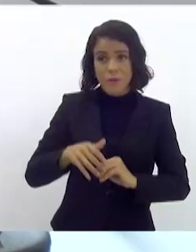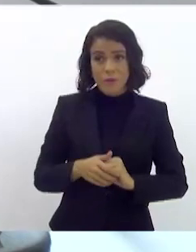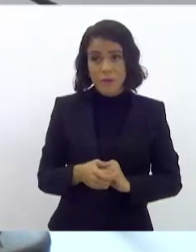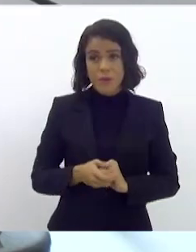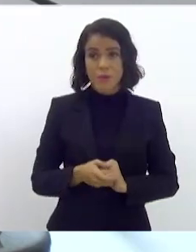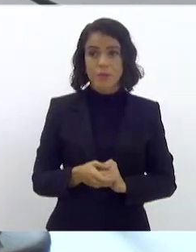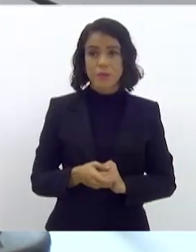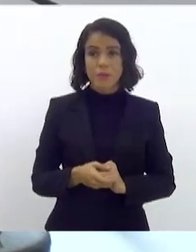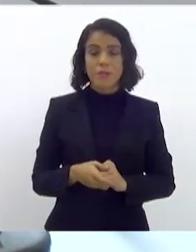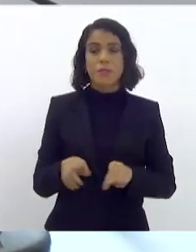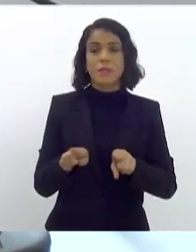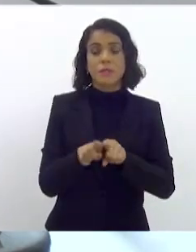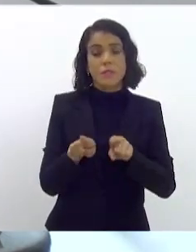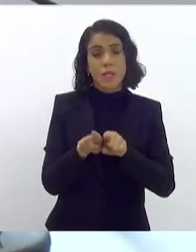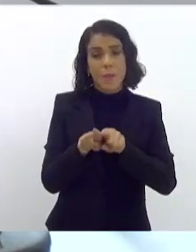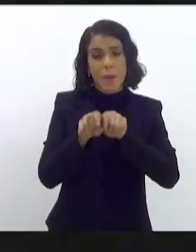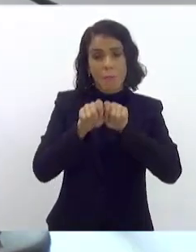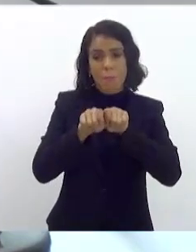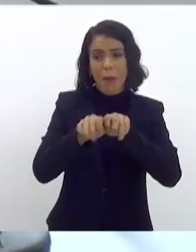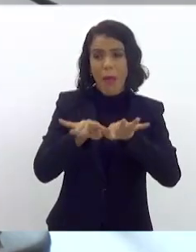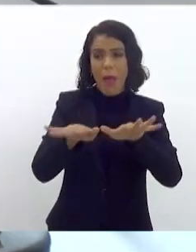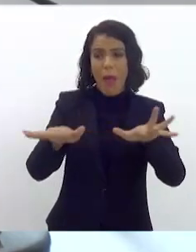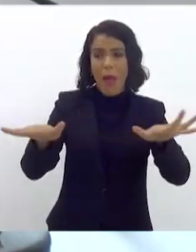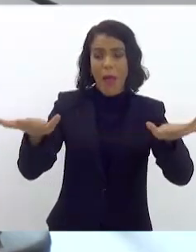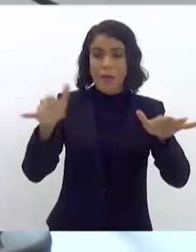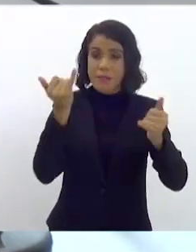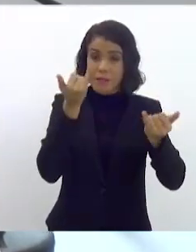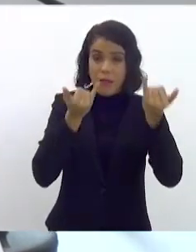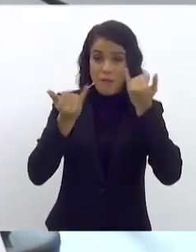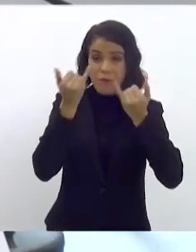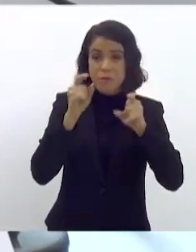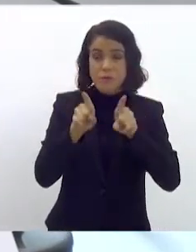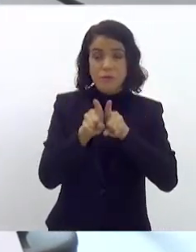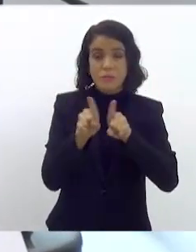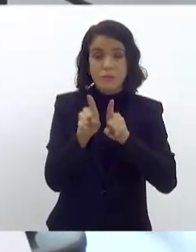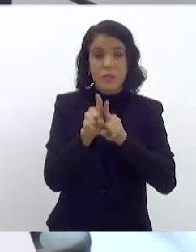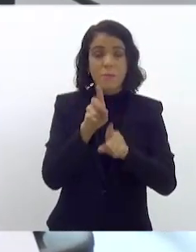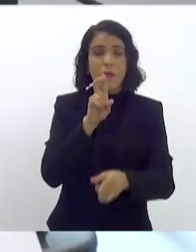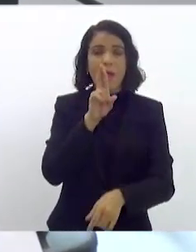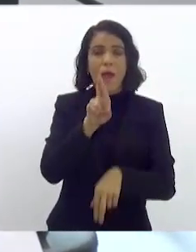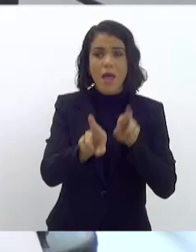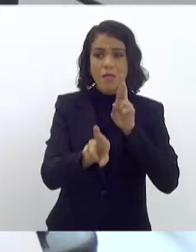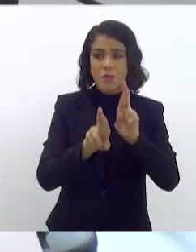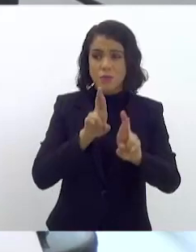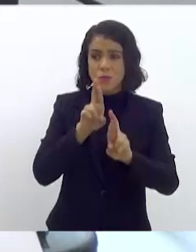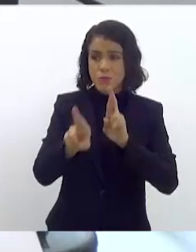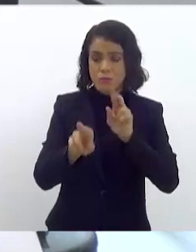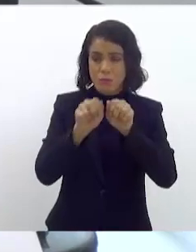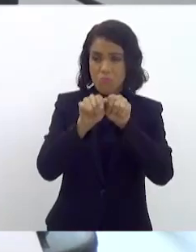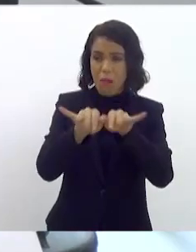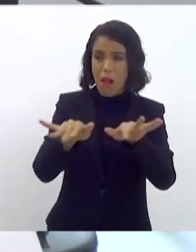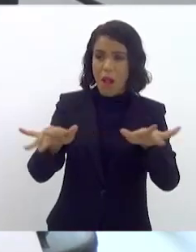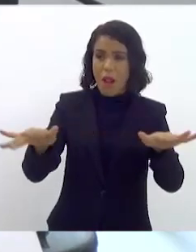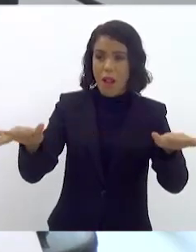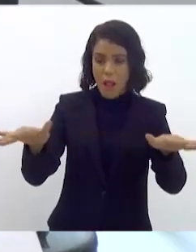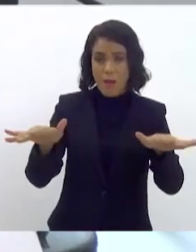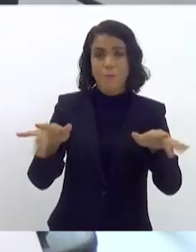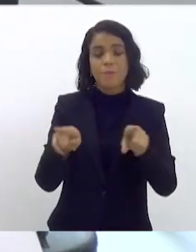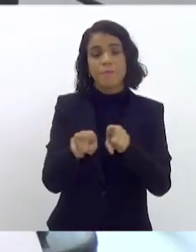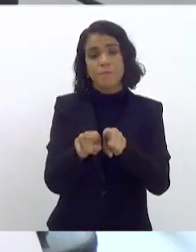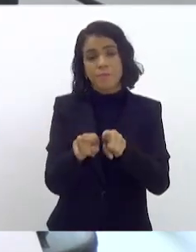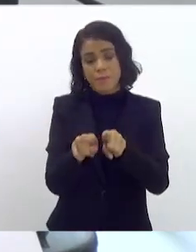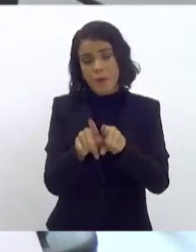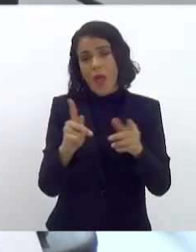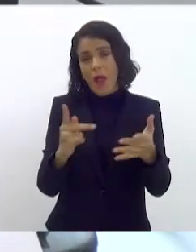da disseminação da informação, até dos resultados de desdobramento do que será e